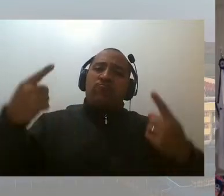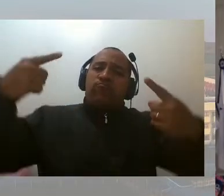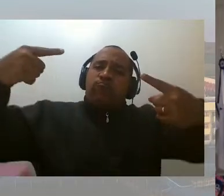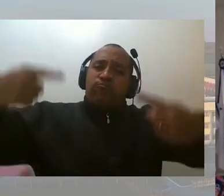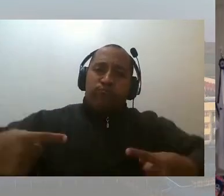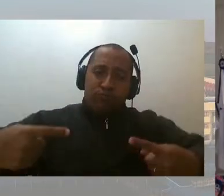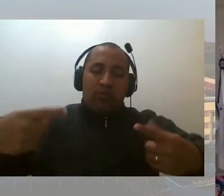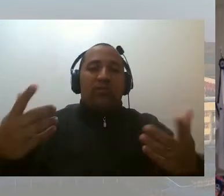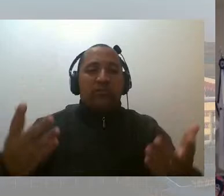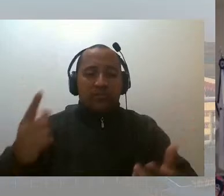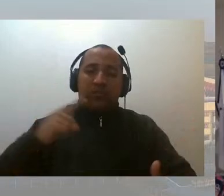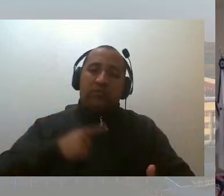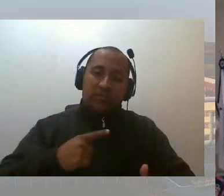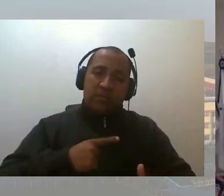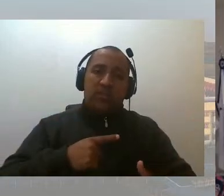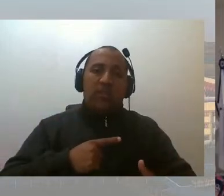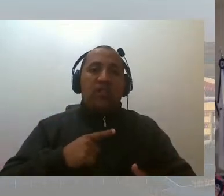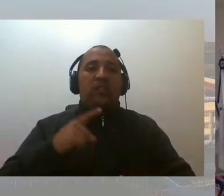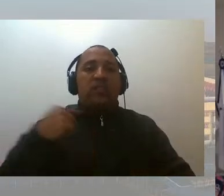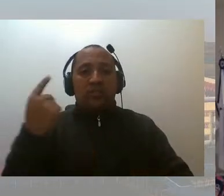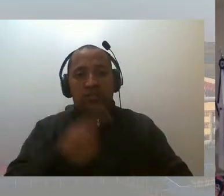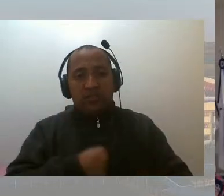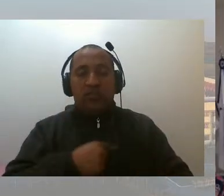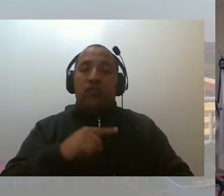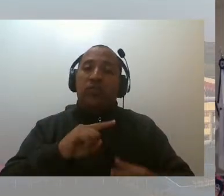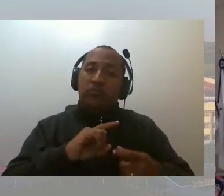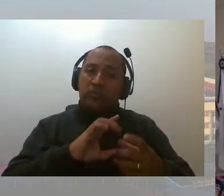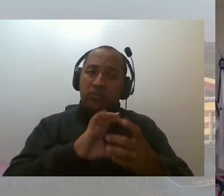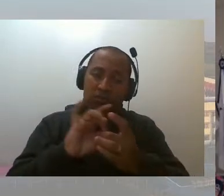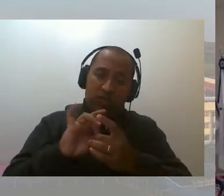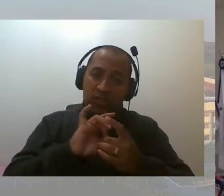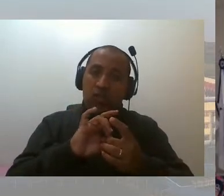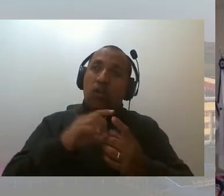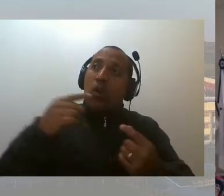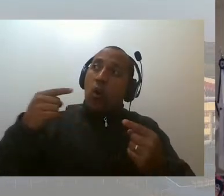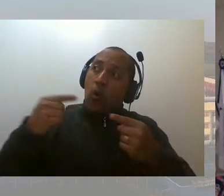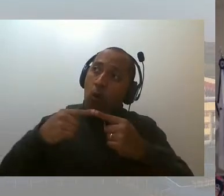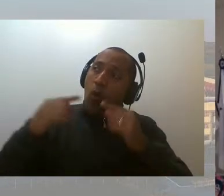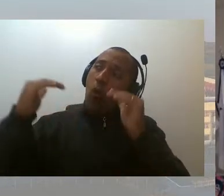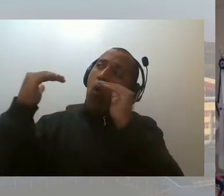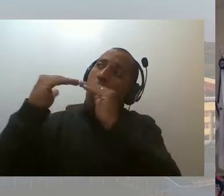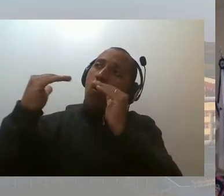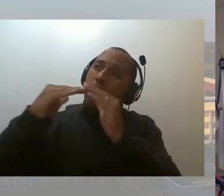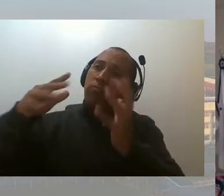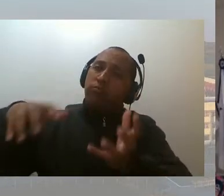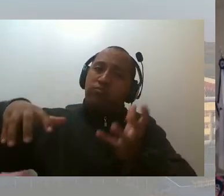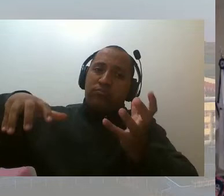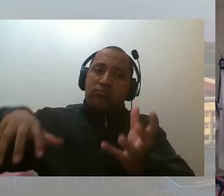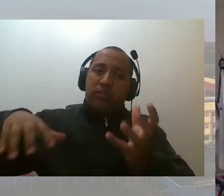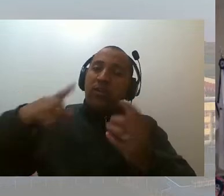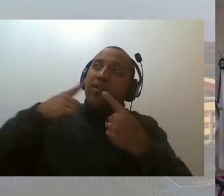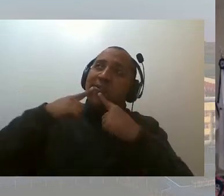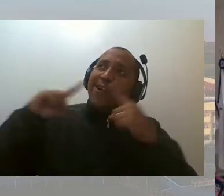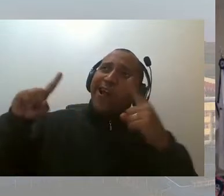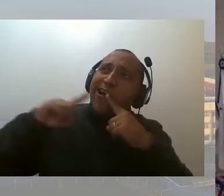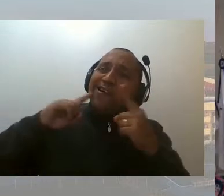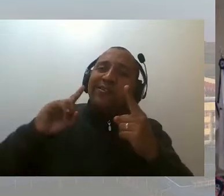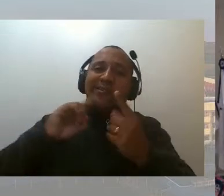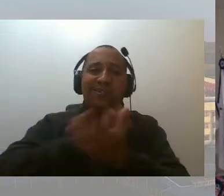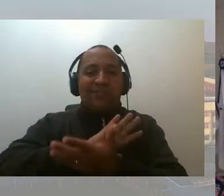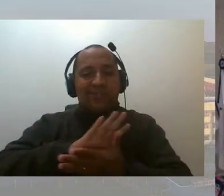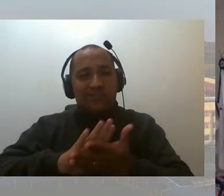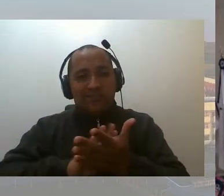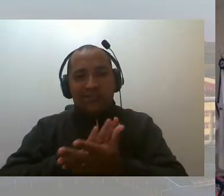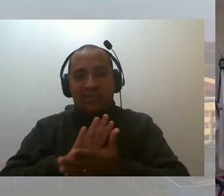em diversos momentos, agiu em sintonia com o Planalto, sem nenhum tipo de questionamento e caso nenhum diálogo